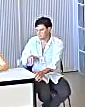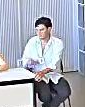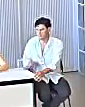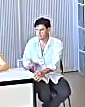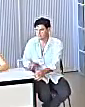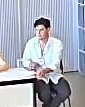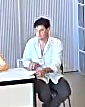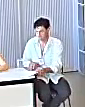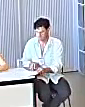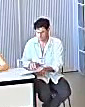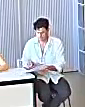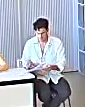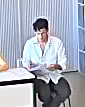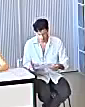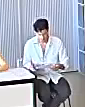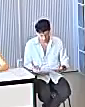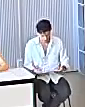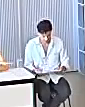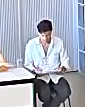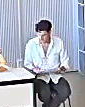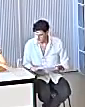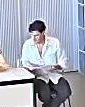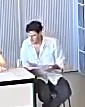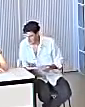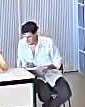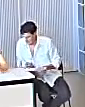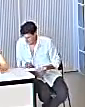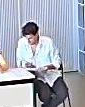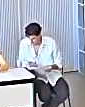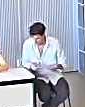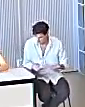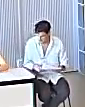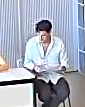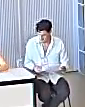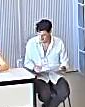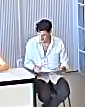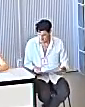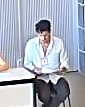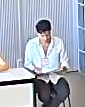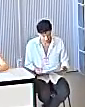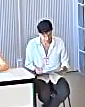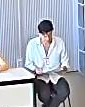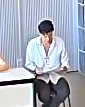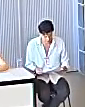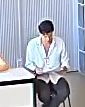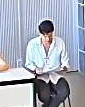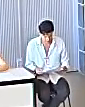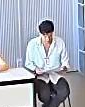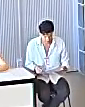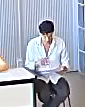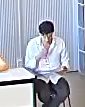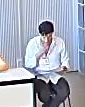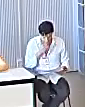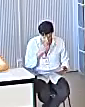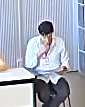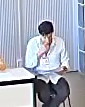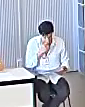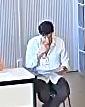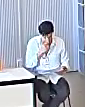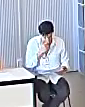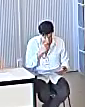ser colocados e estamos aqui fazendo parte de esse debate e estamos aberto a qualquer pergunta